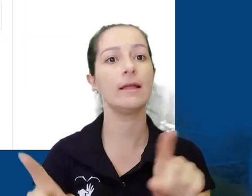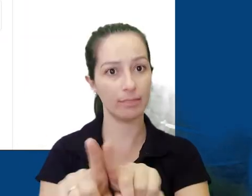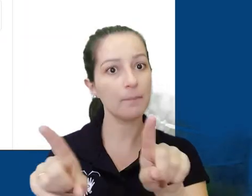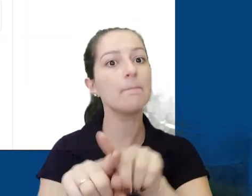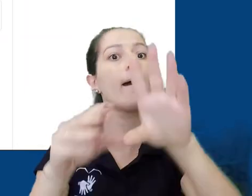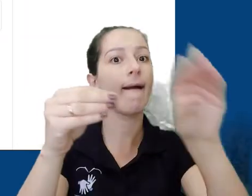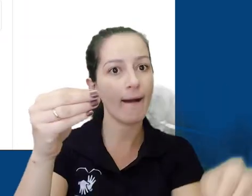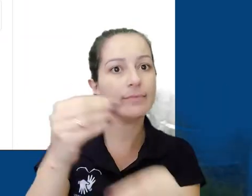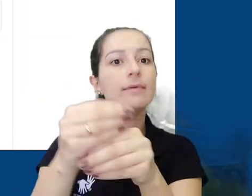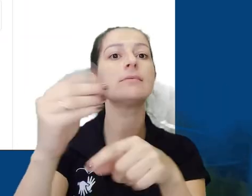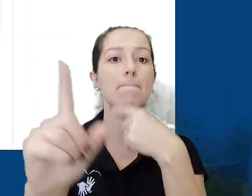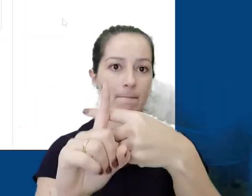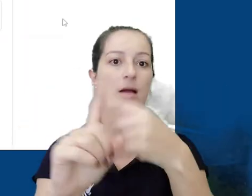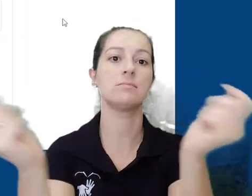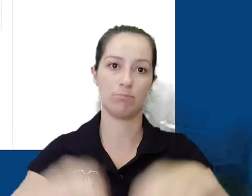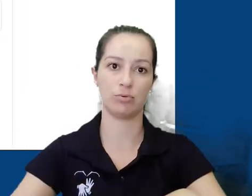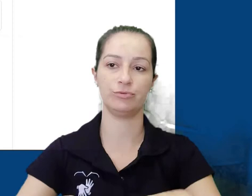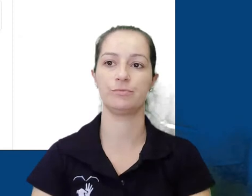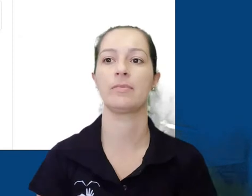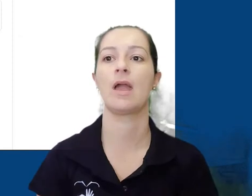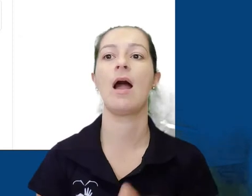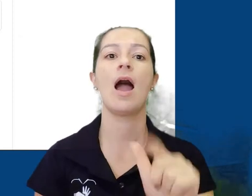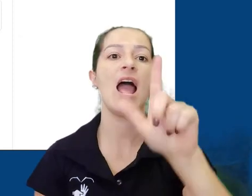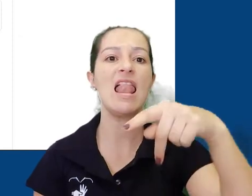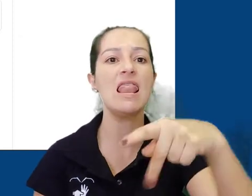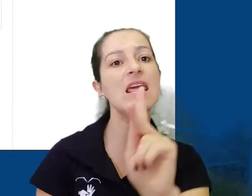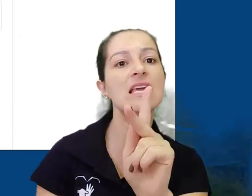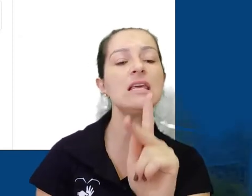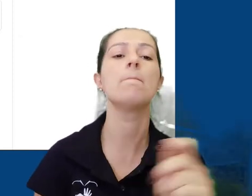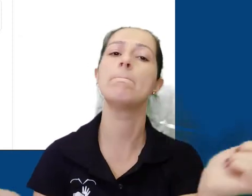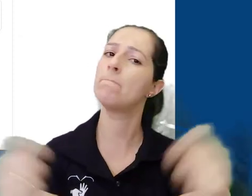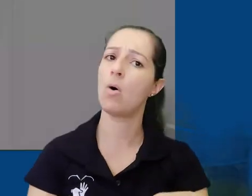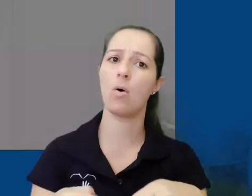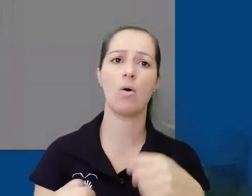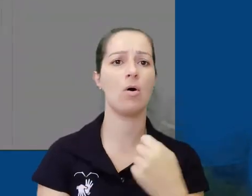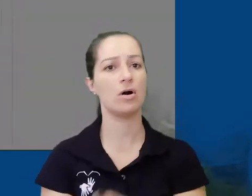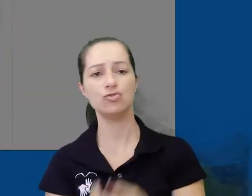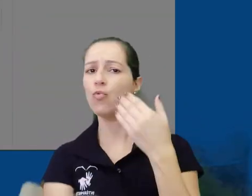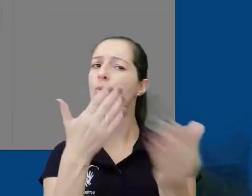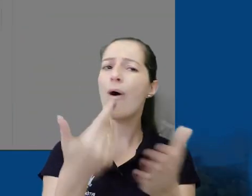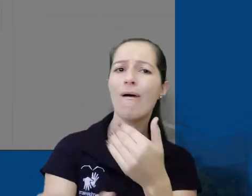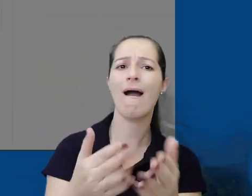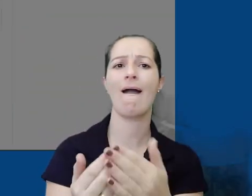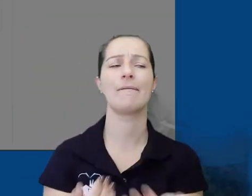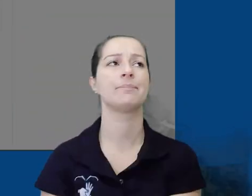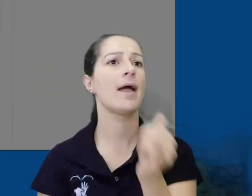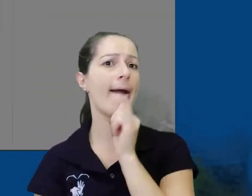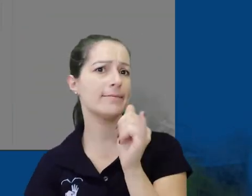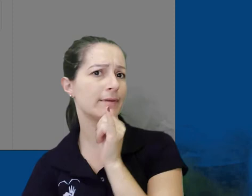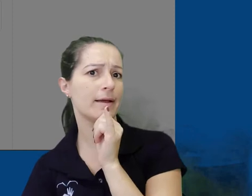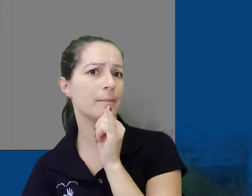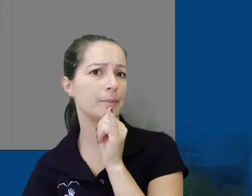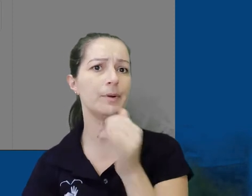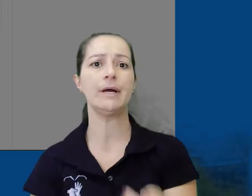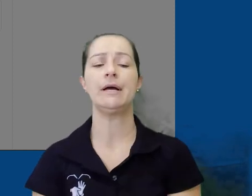adicionar Para anexar Mais Materiais no próximo da lista depois do Google Drive é o link e você pode adicionar o link do que preferir vídeos